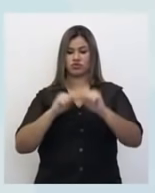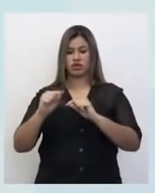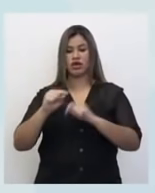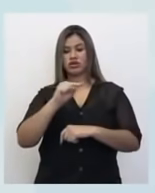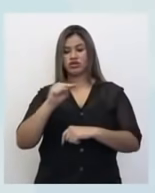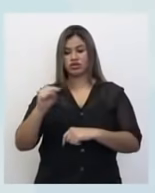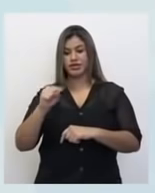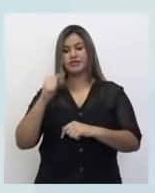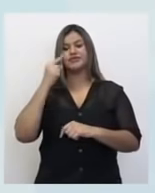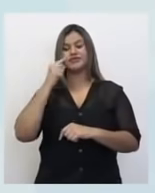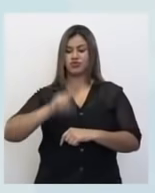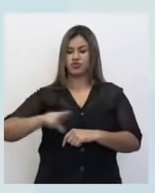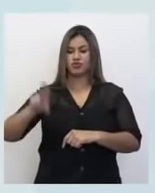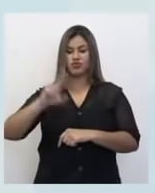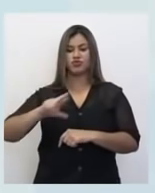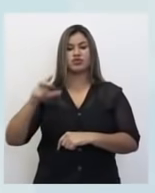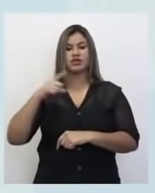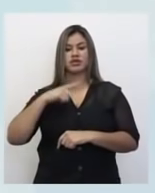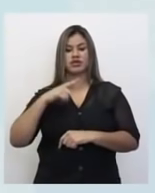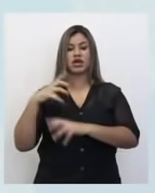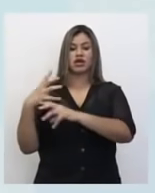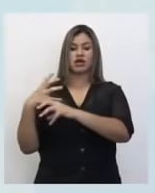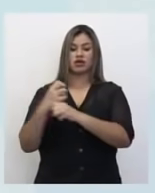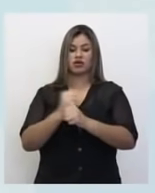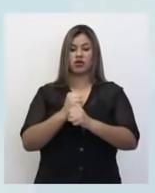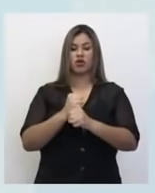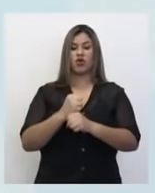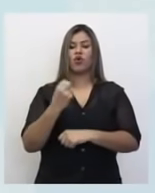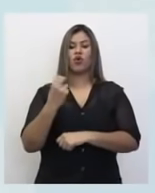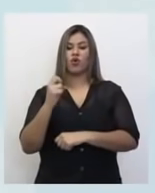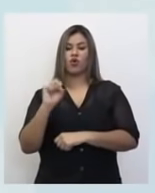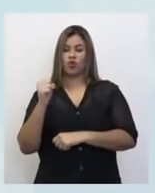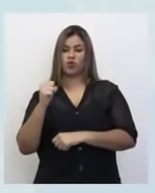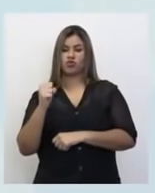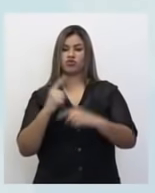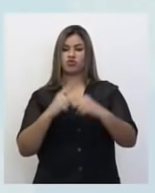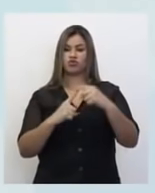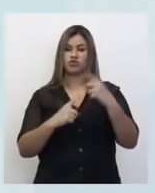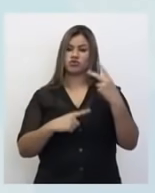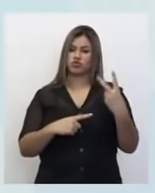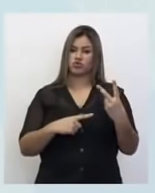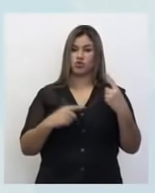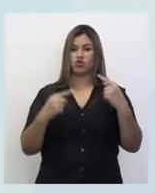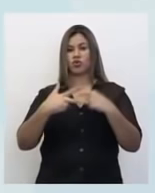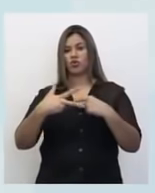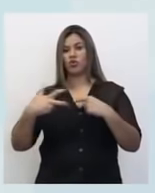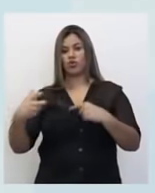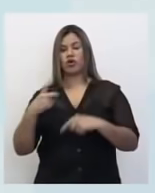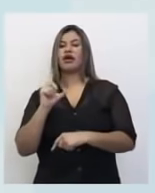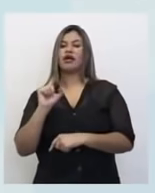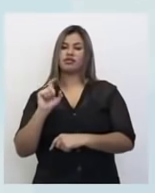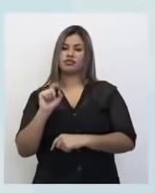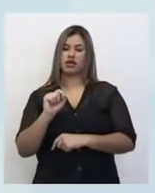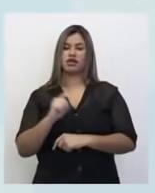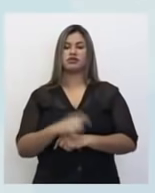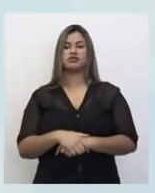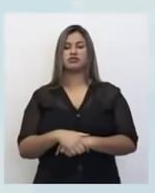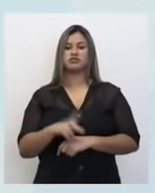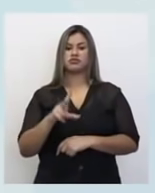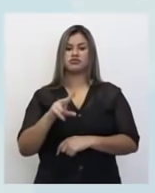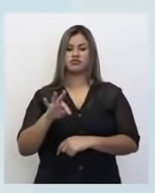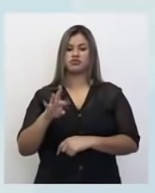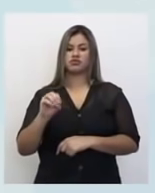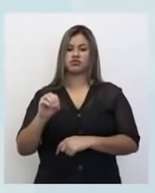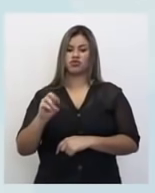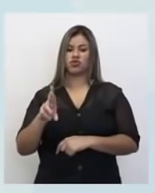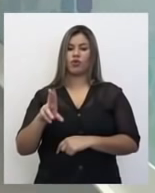consideração. Então a gente vai somar esse oito e esse dois e vai ter o resultado 10, tá? O Vitor tá perguntando se os números